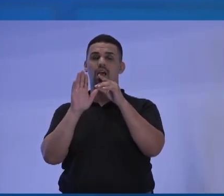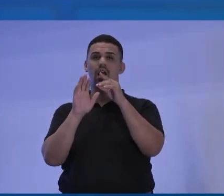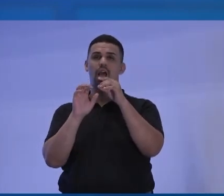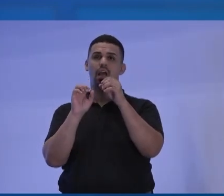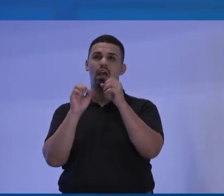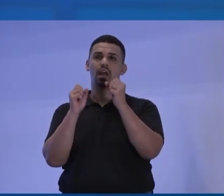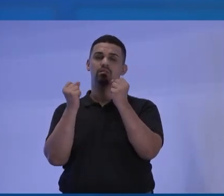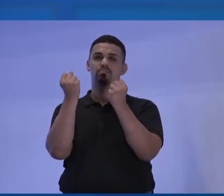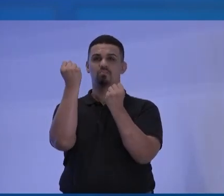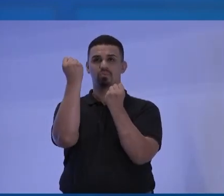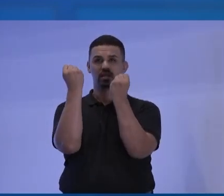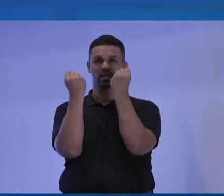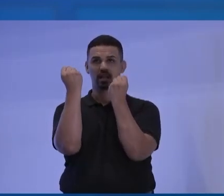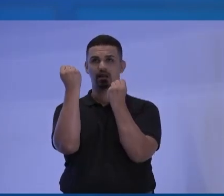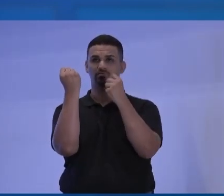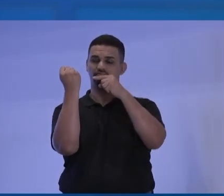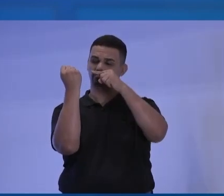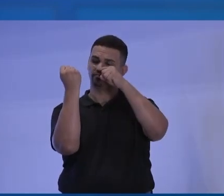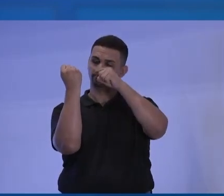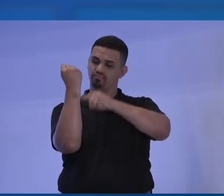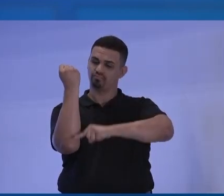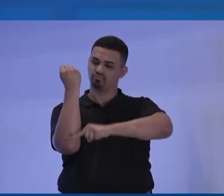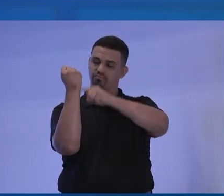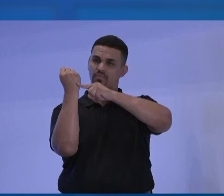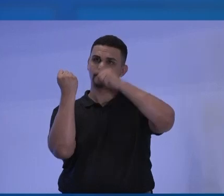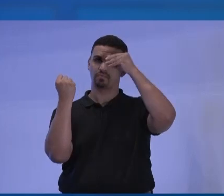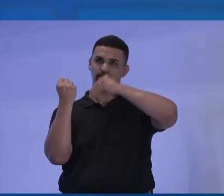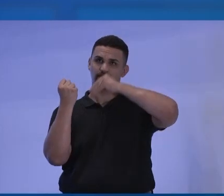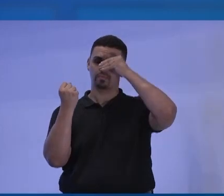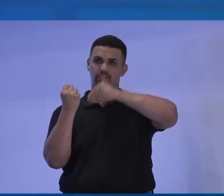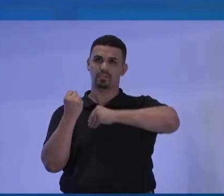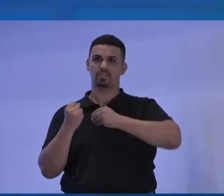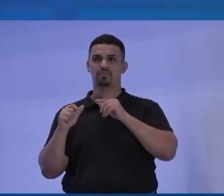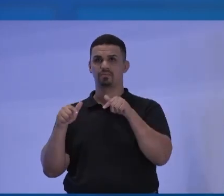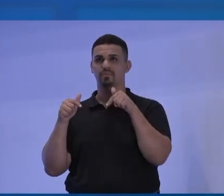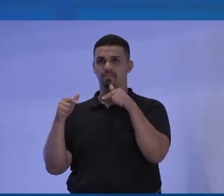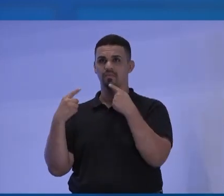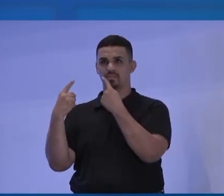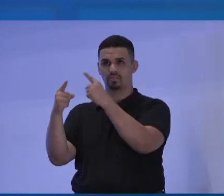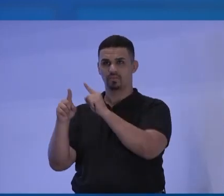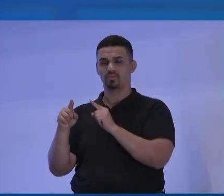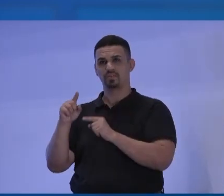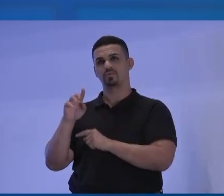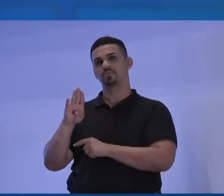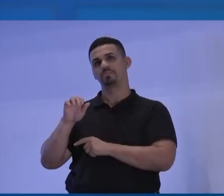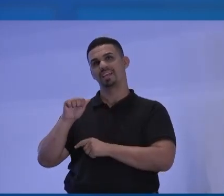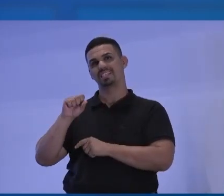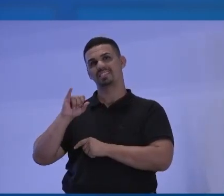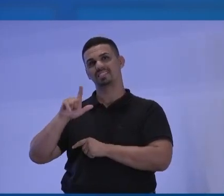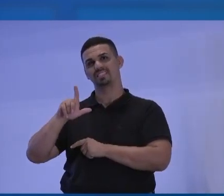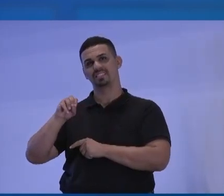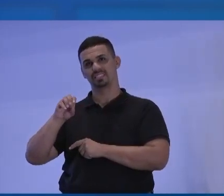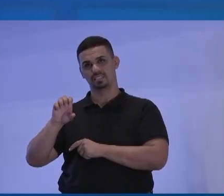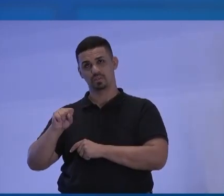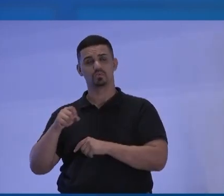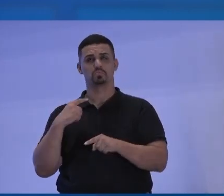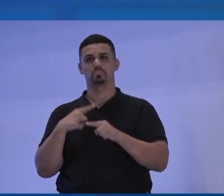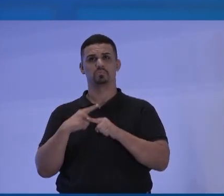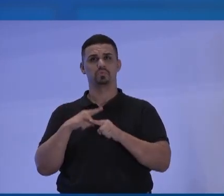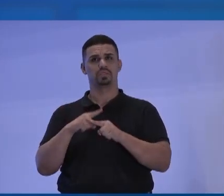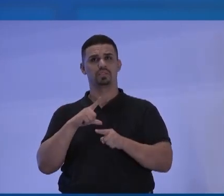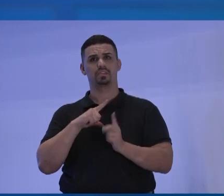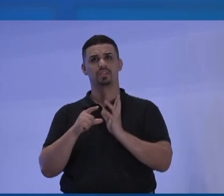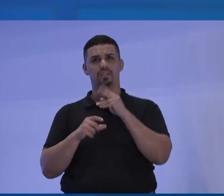para combater o bacilo. Mas por que nós temos abundância de hanseníase em nosso meio, se